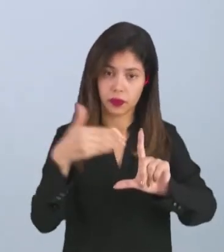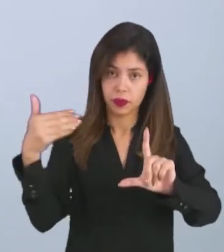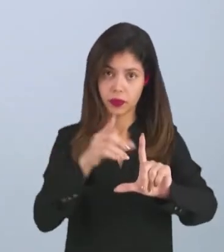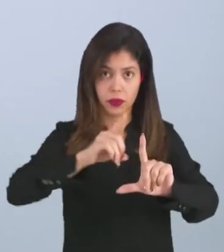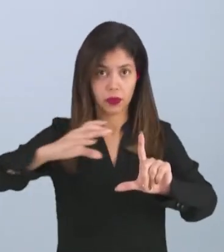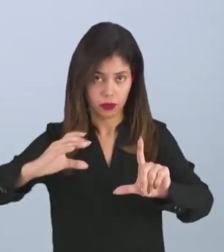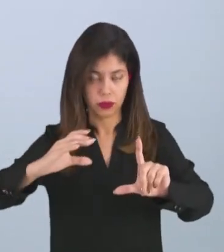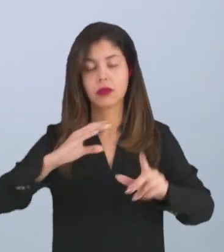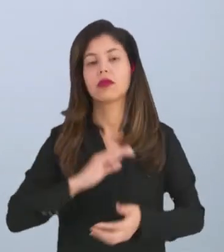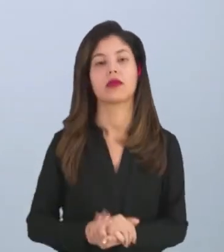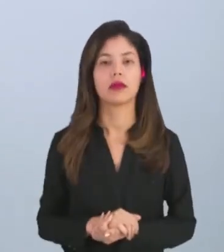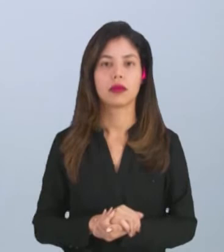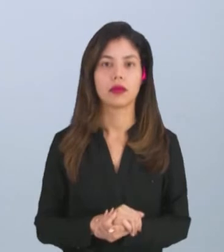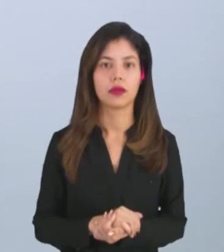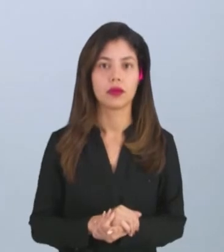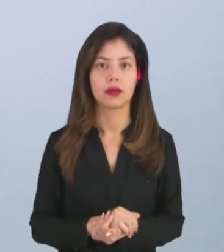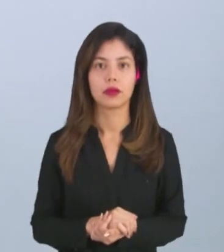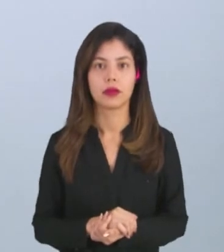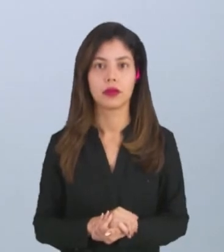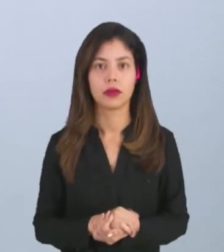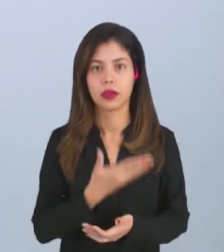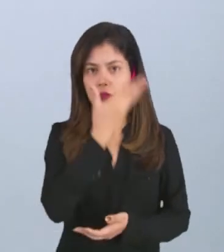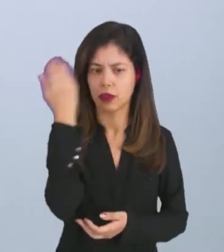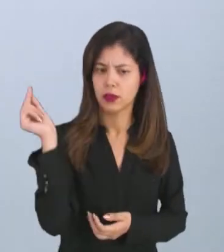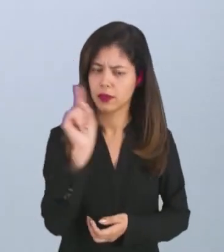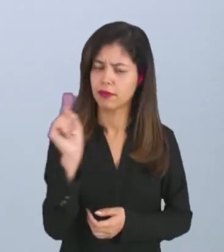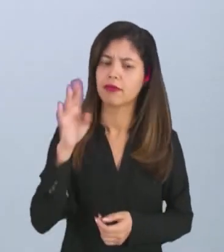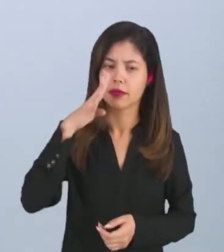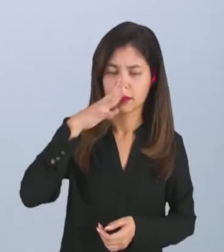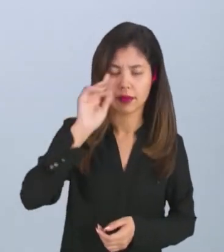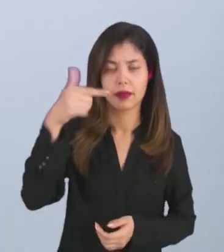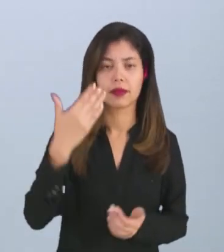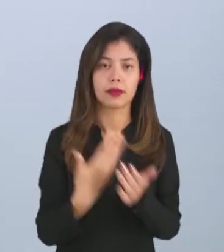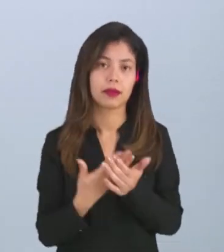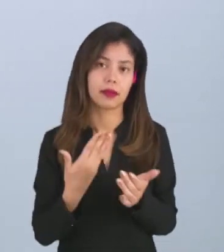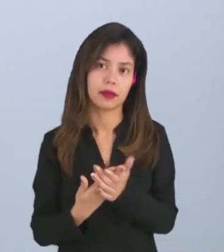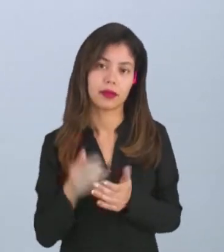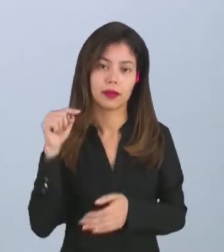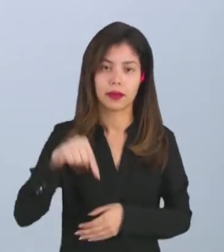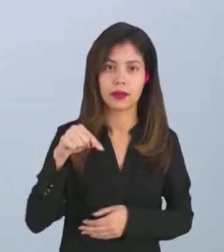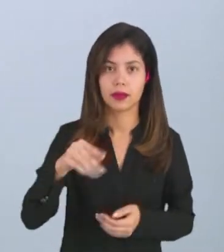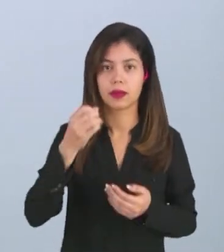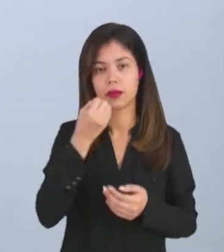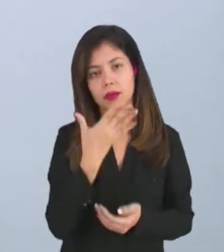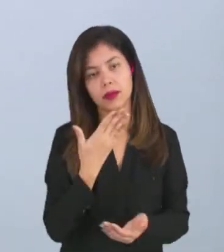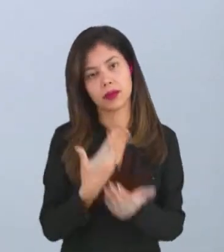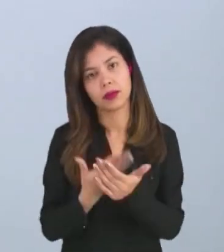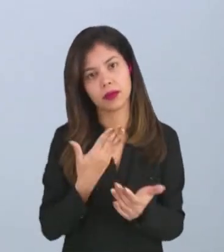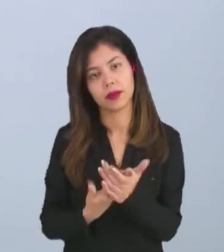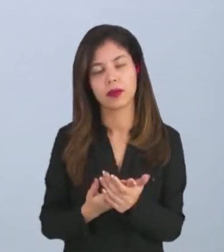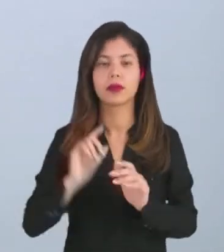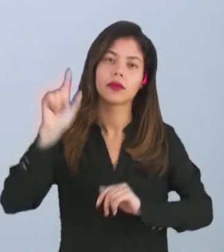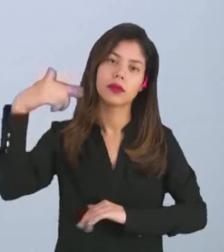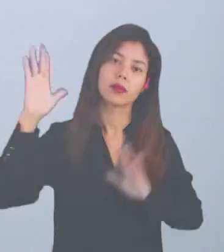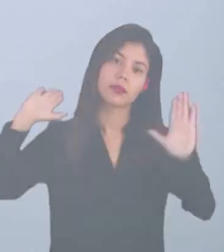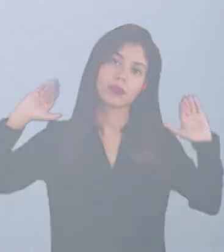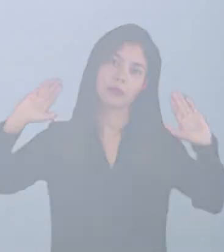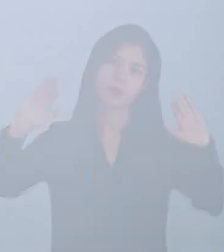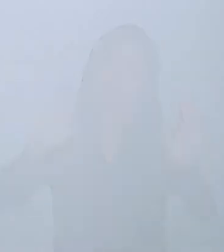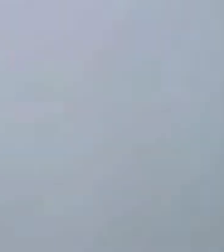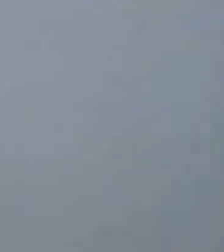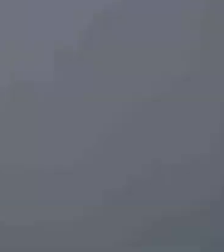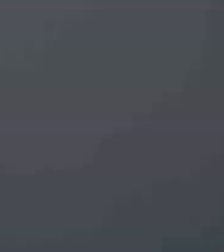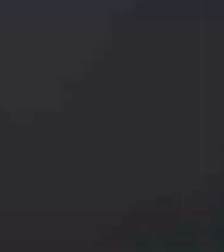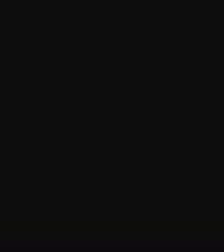aula na nossa plataforma Eduque. E não deixe de assistir também as nossas próximas aulas aqui. Bons estudos e até a próxima!